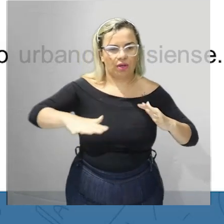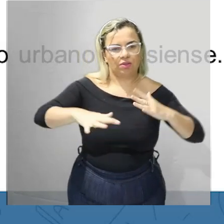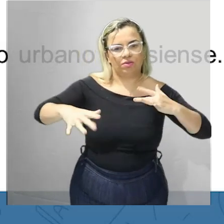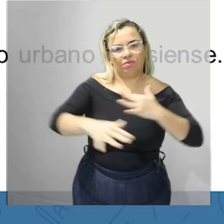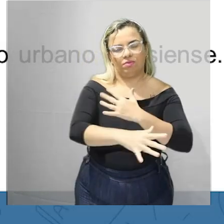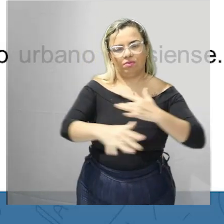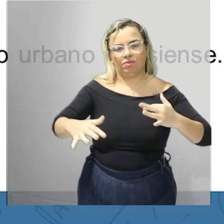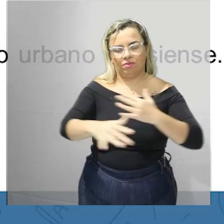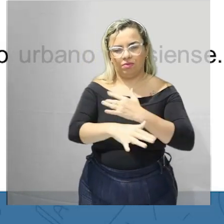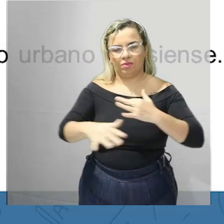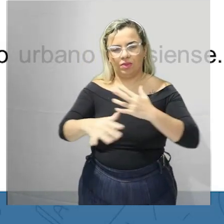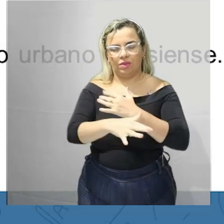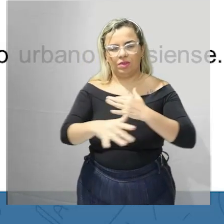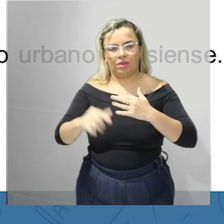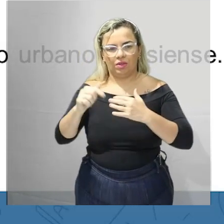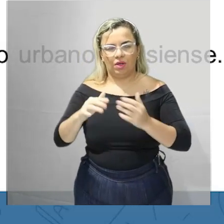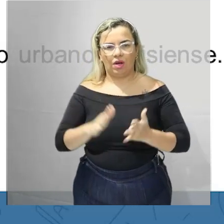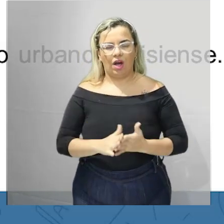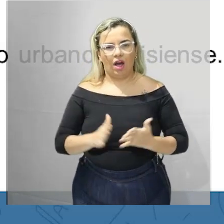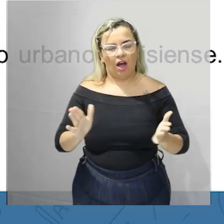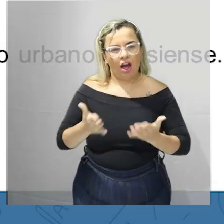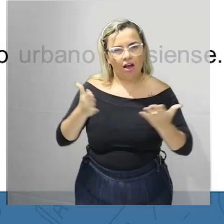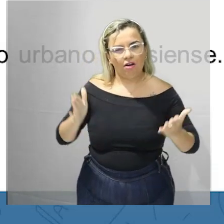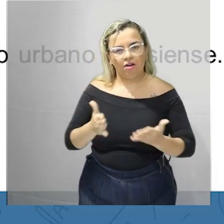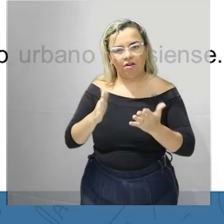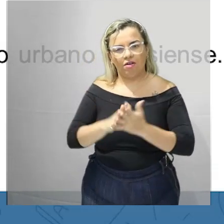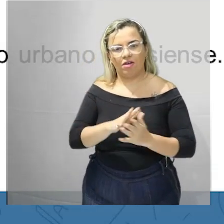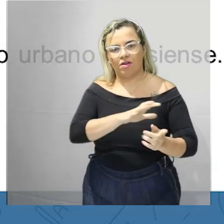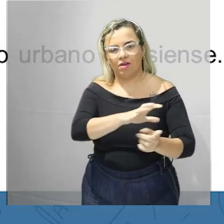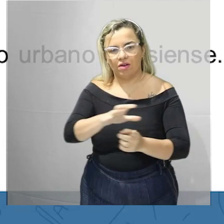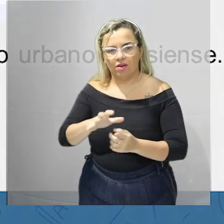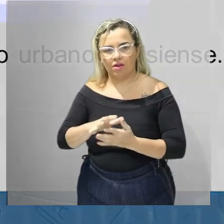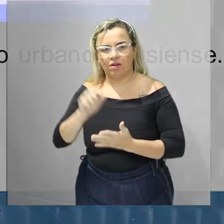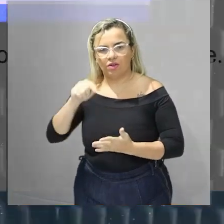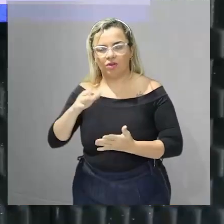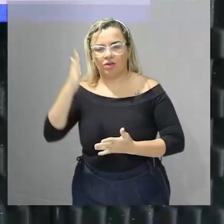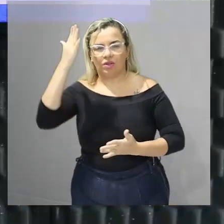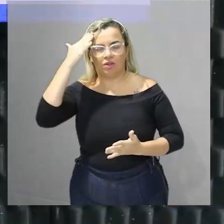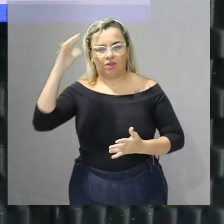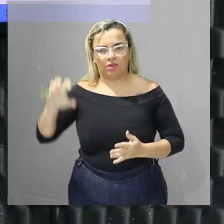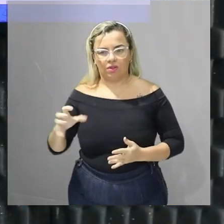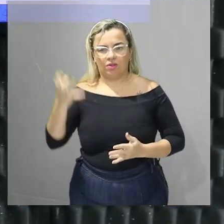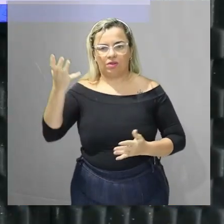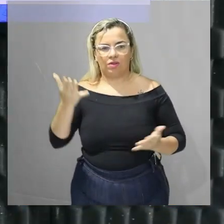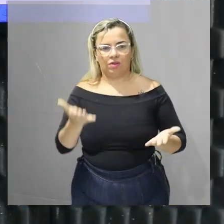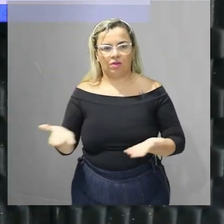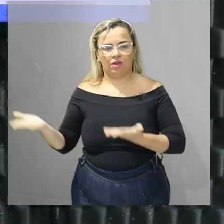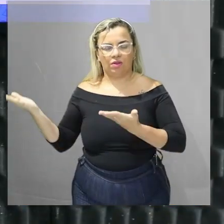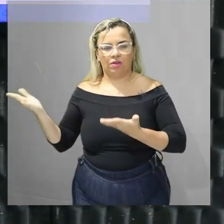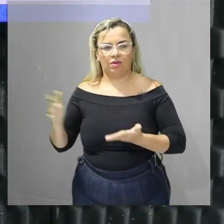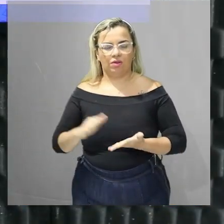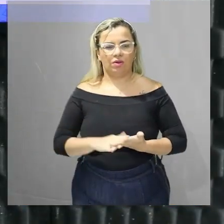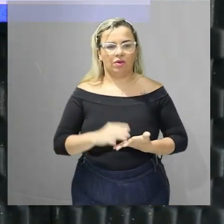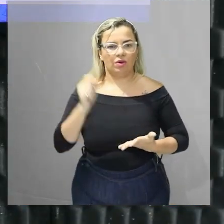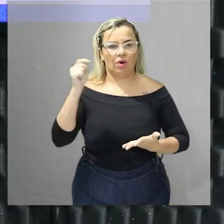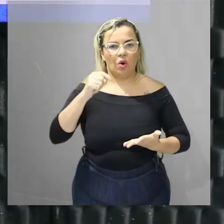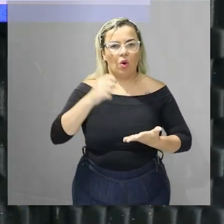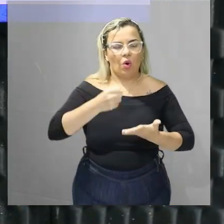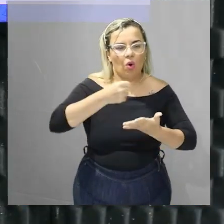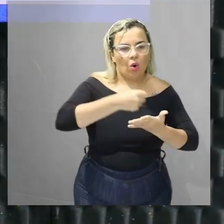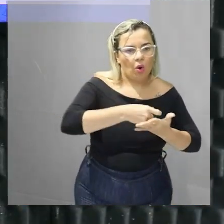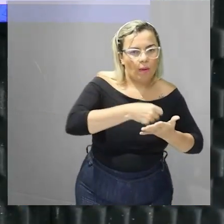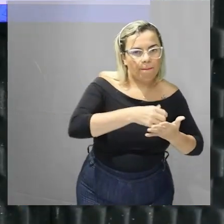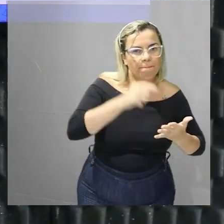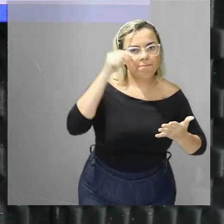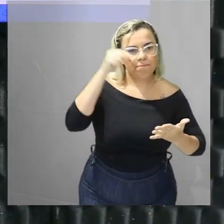urbano, contribui para o entendimento do fenômeno. Veja bem, consumo da habitação contribui